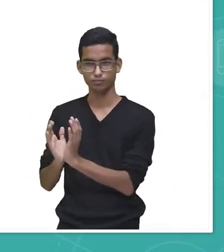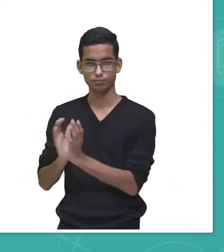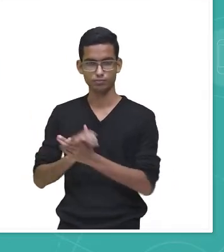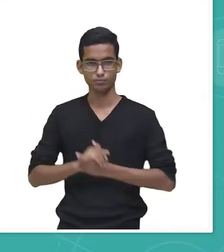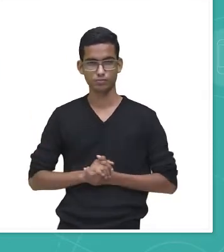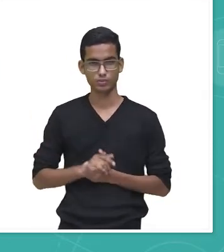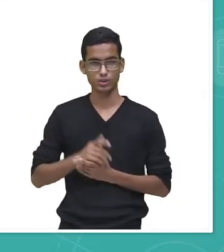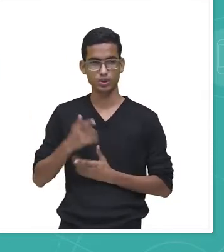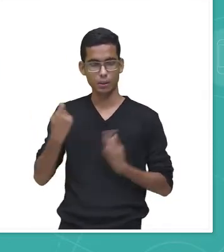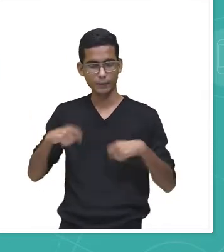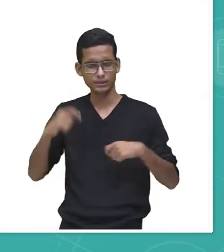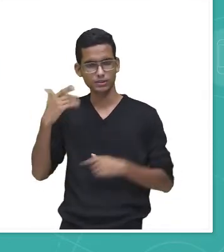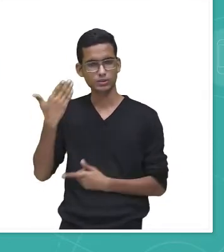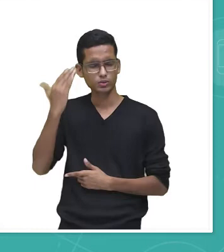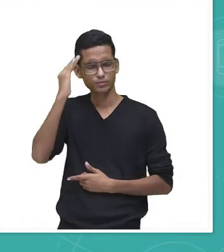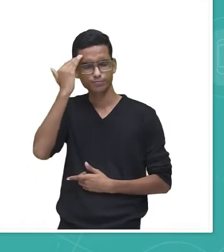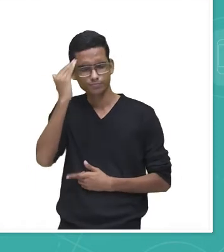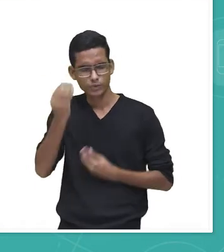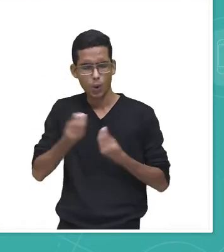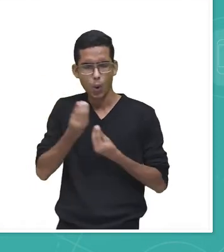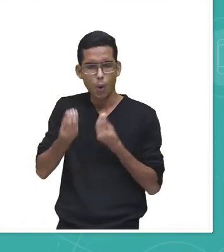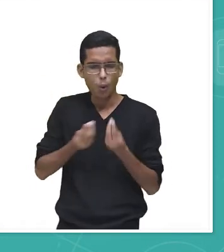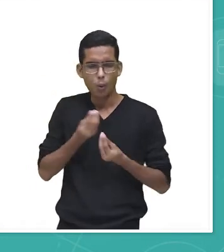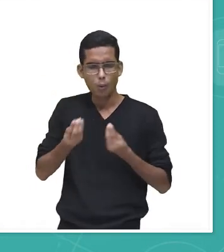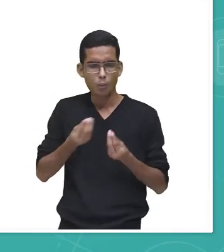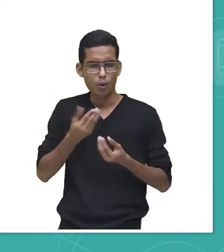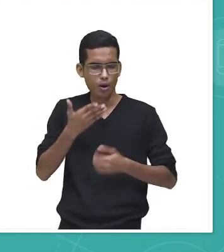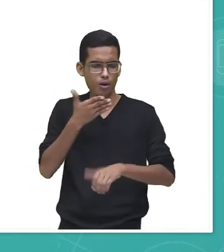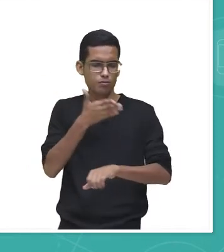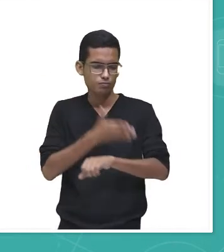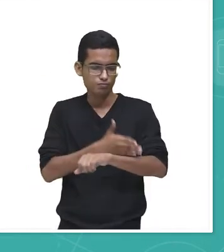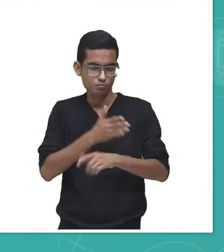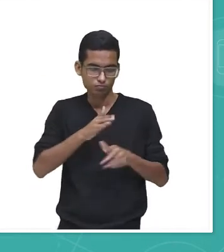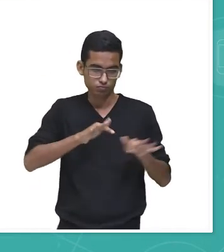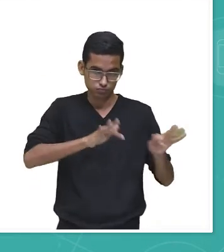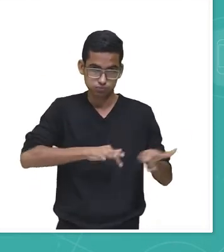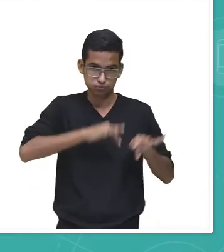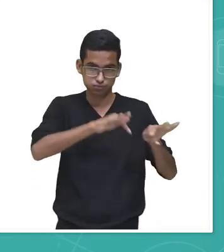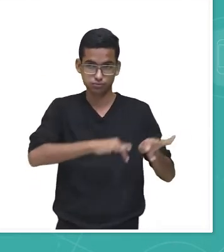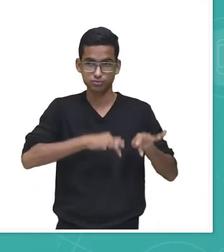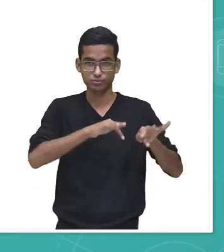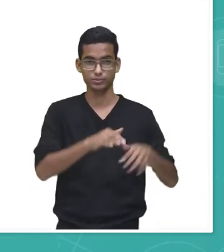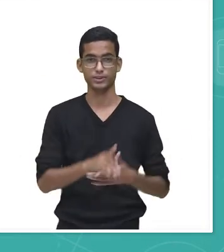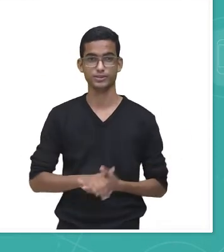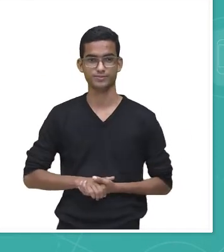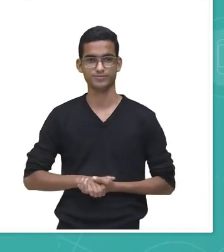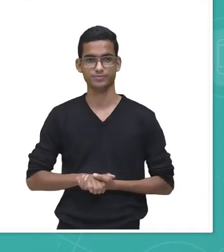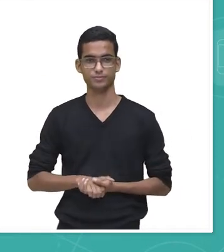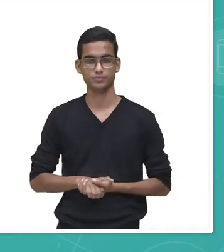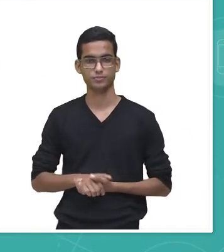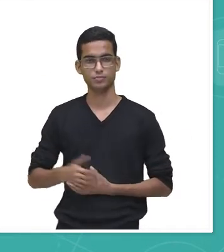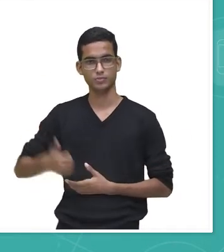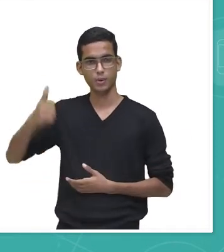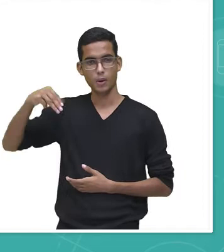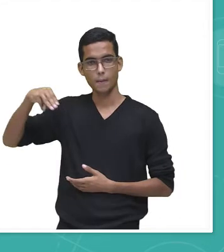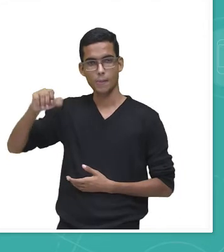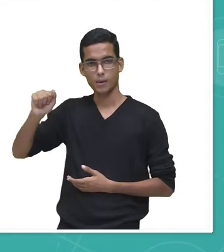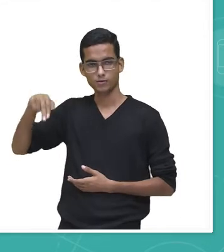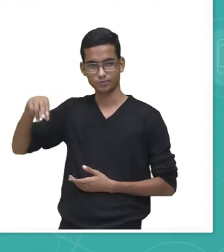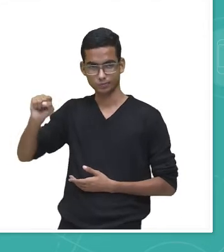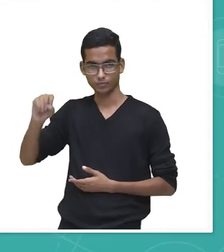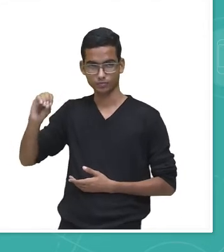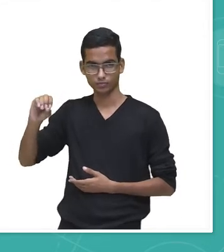vocês compreenderem essa organização. Vamos falar delas então? Primeira parte, manso senhorial. Parte